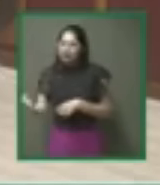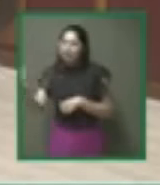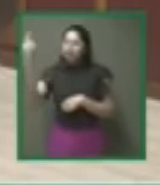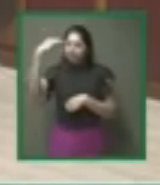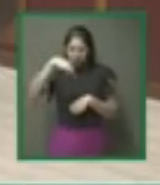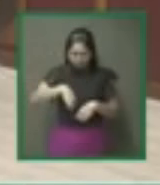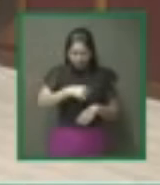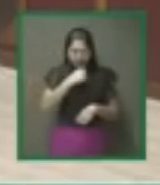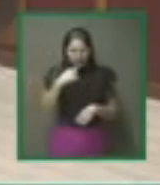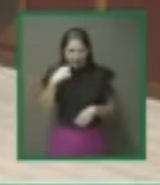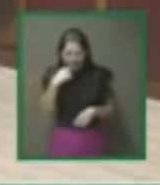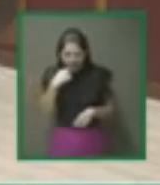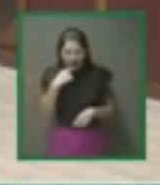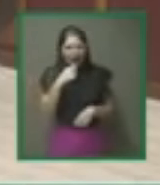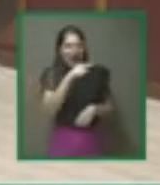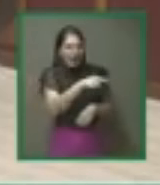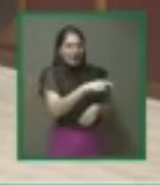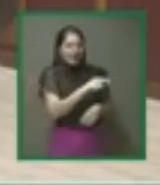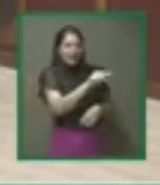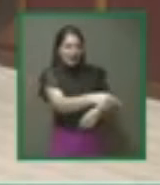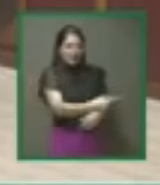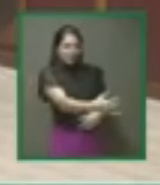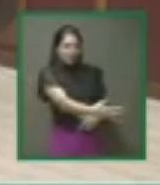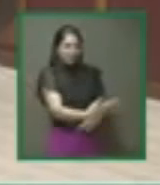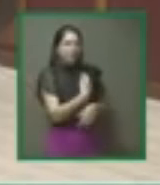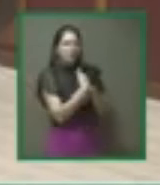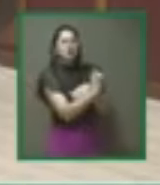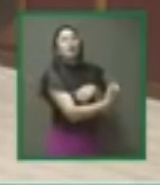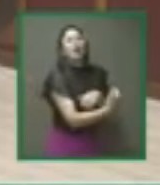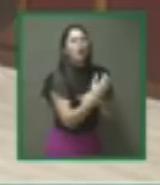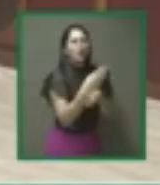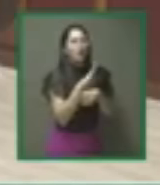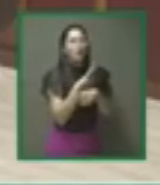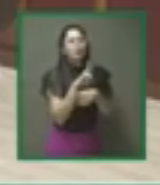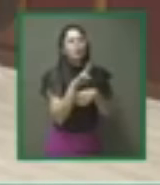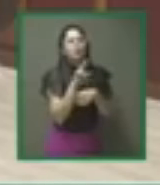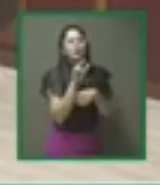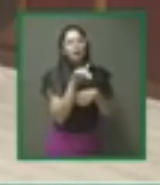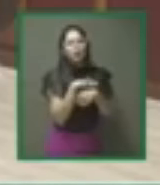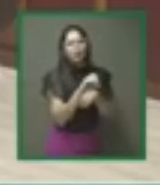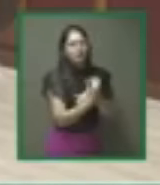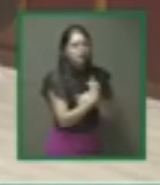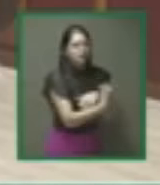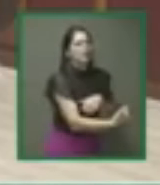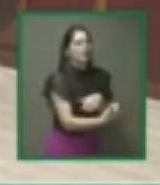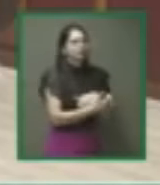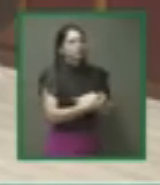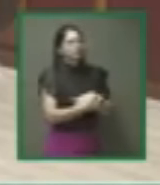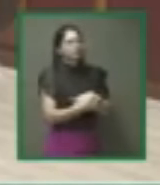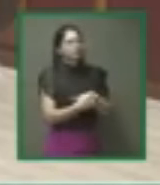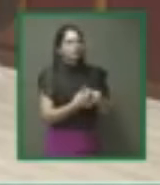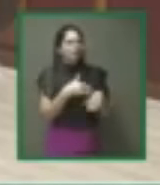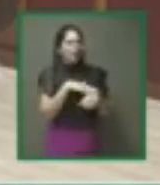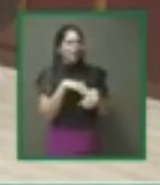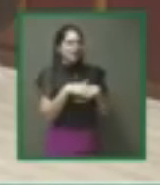vez, para falar do Arthur. E aí o Bruno, ele chega para mim, ele manda mensagem, me liga